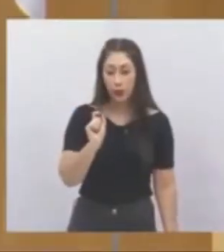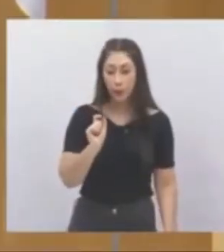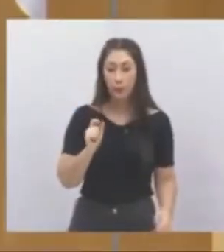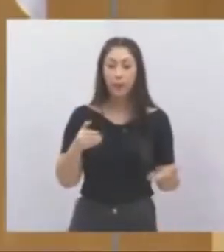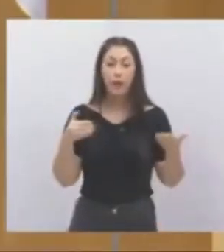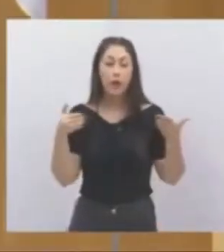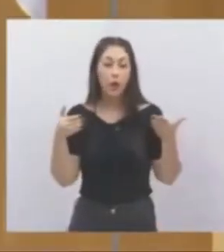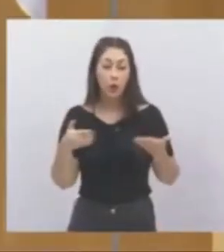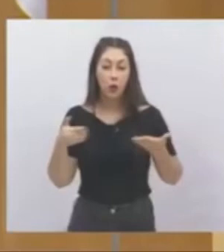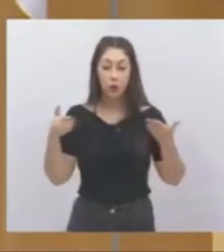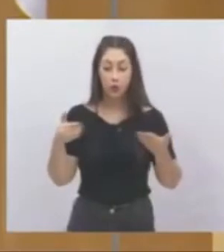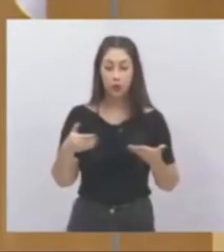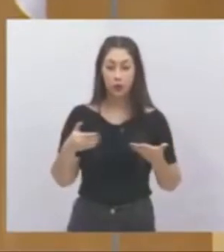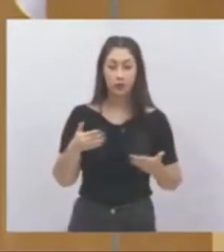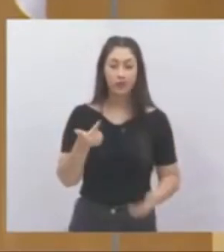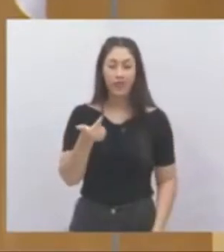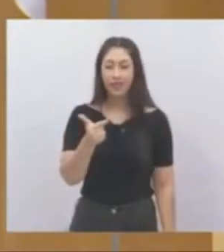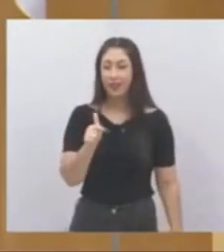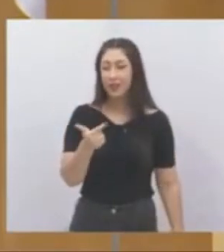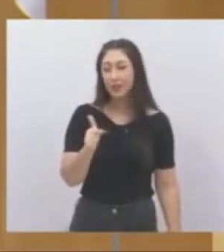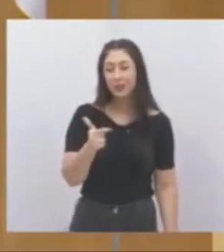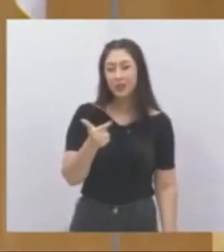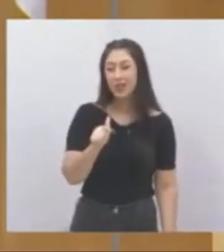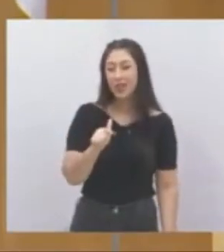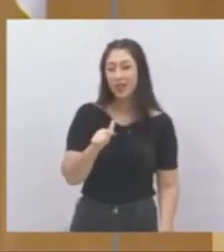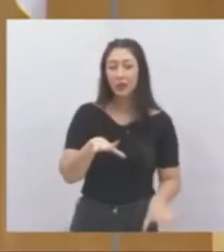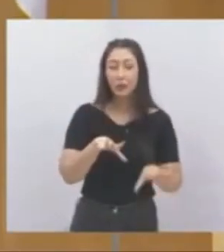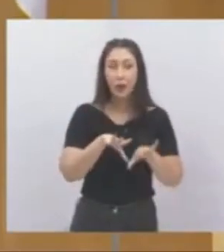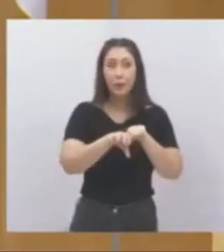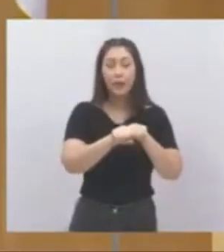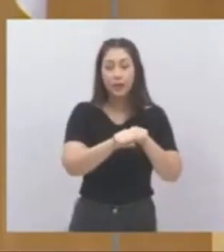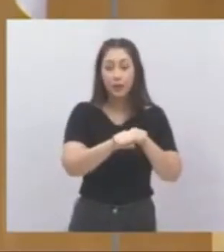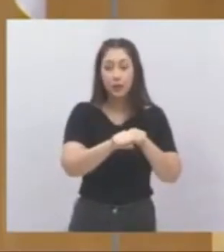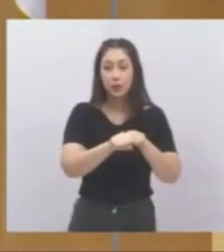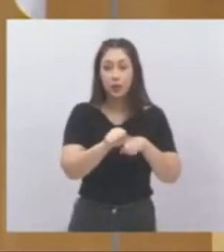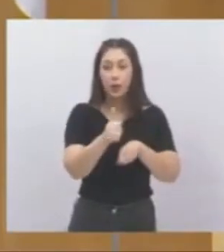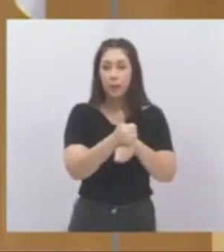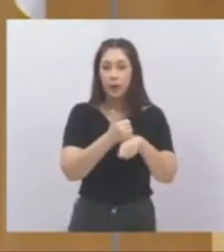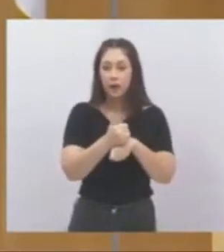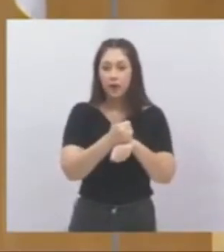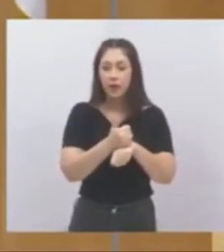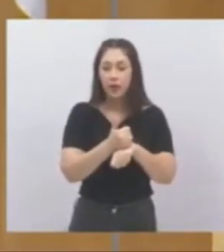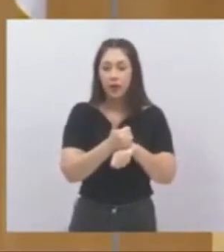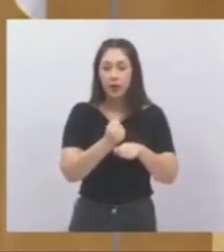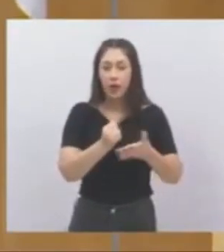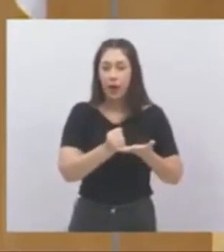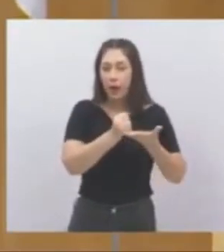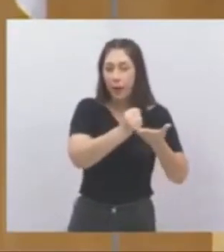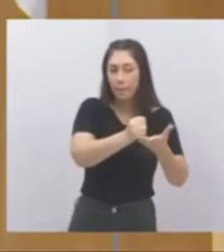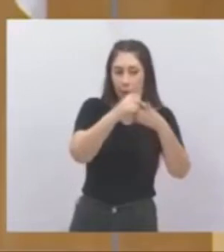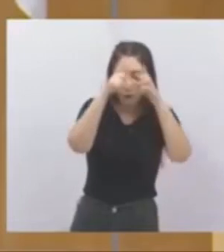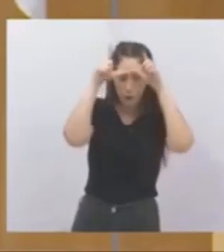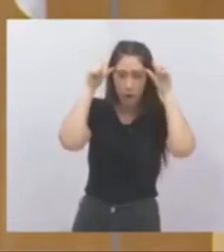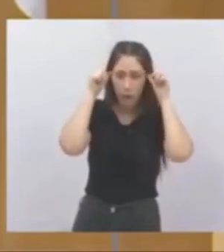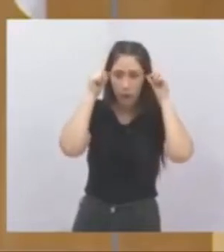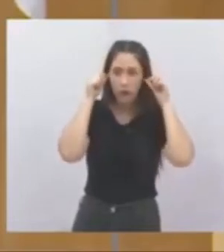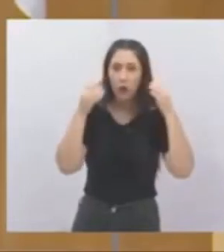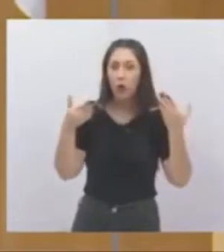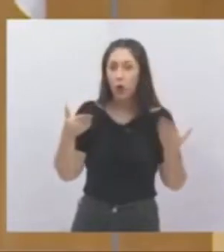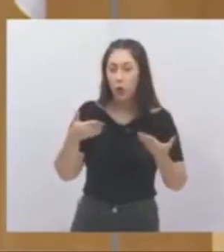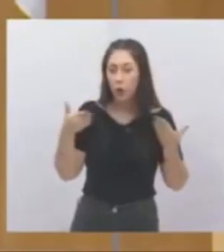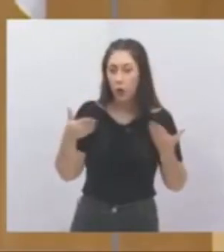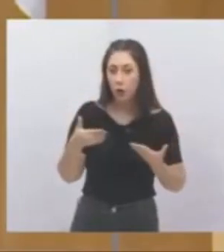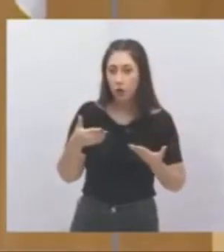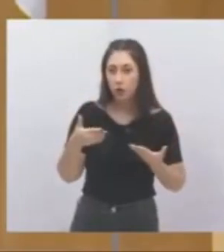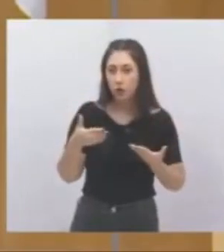a realidade? Nós não temos mais quase a formação de profissionais auxiliares de enfermagem. Os profissionais de